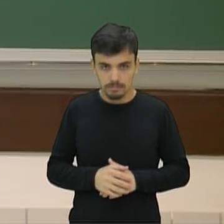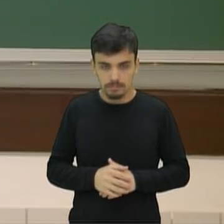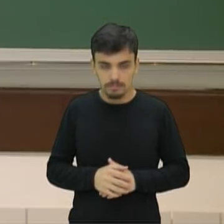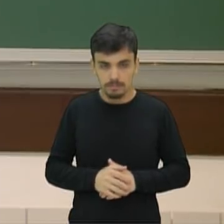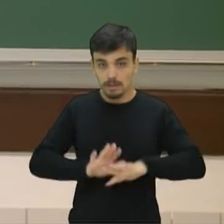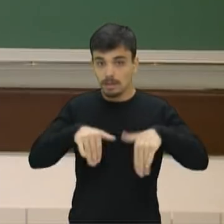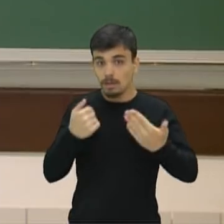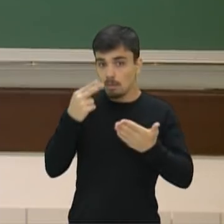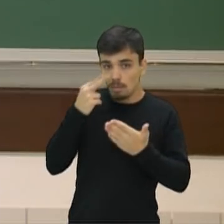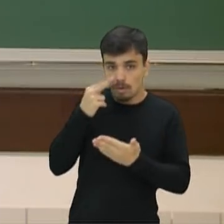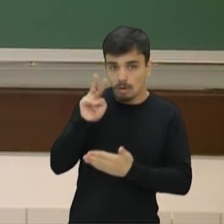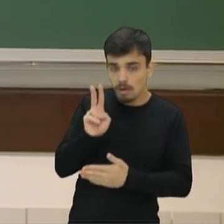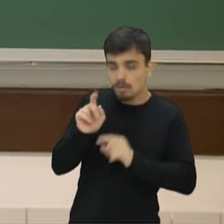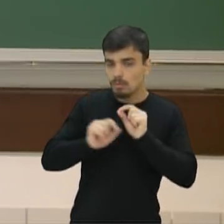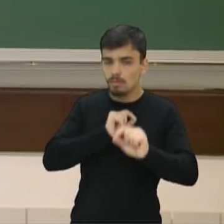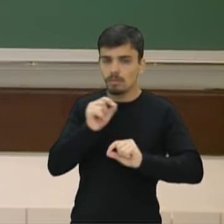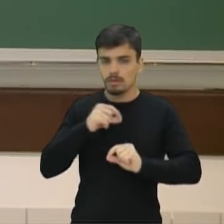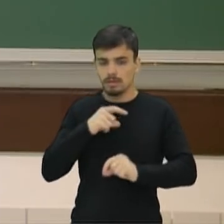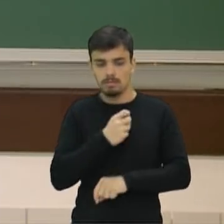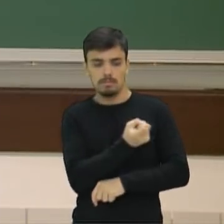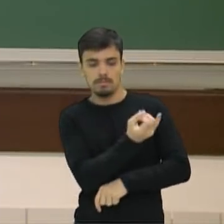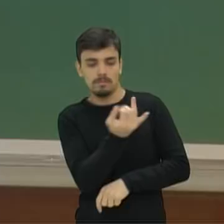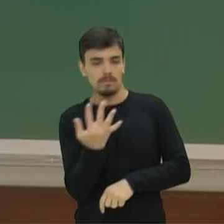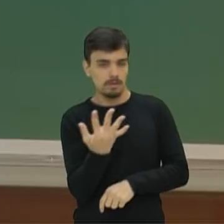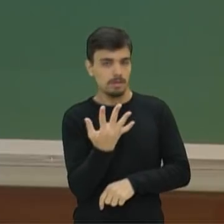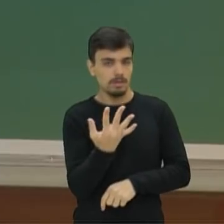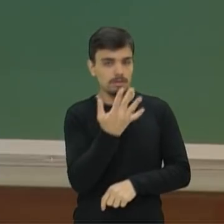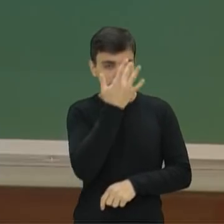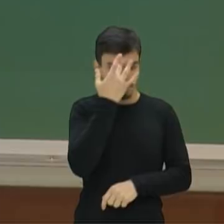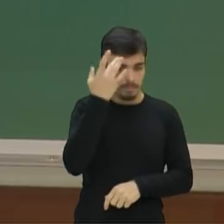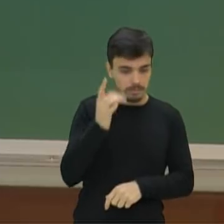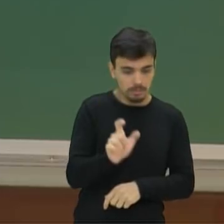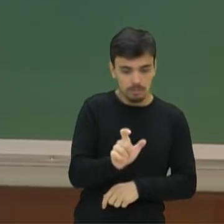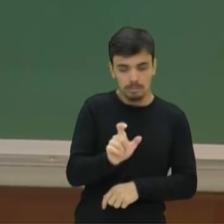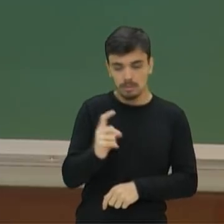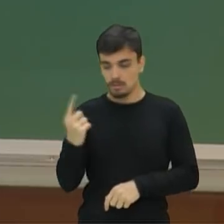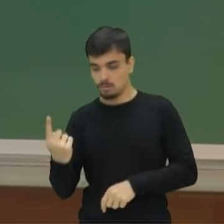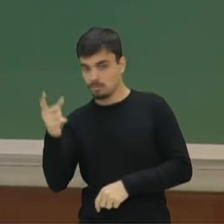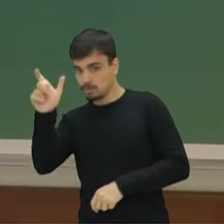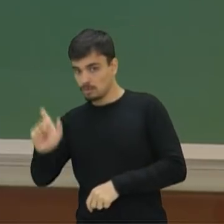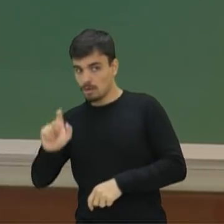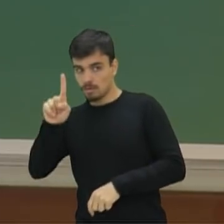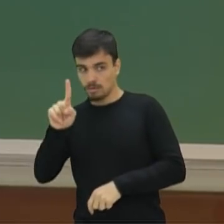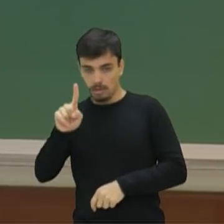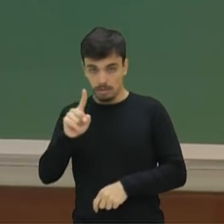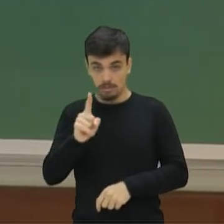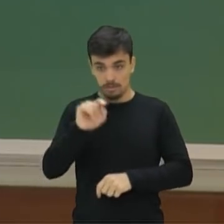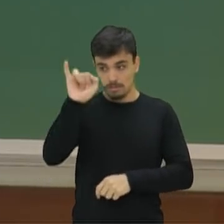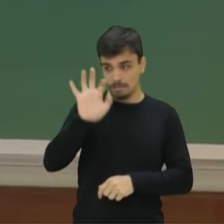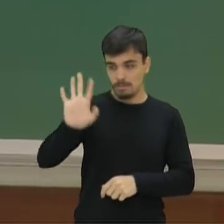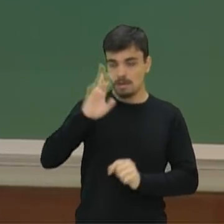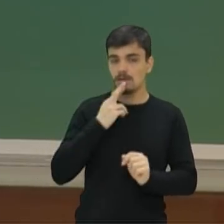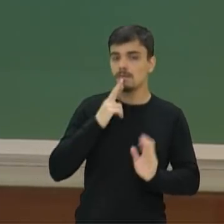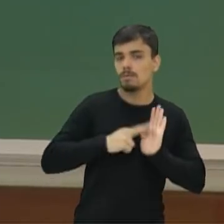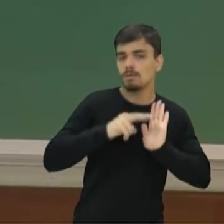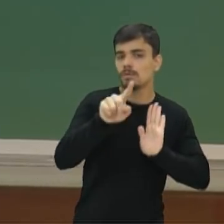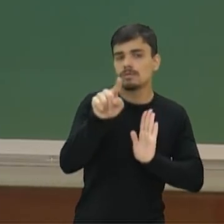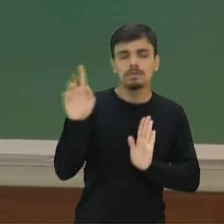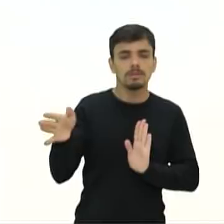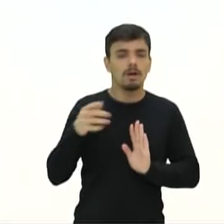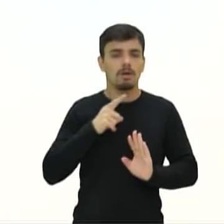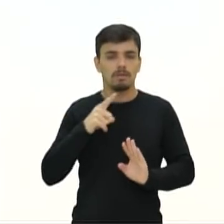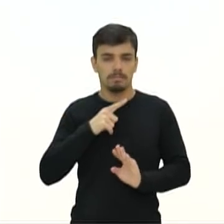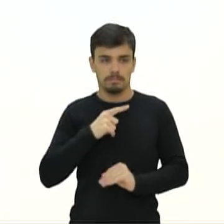Então, olha aqui, ó. Várias pessoas, uma pessoa só. Então, a figura já te respondeu. My